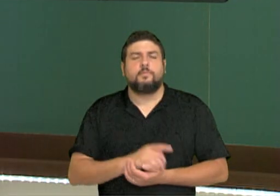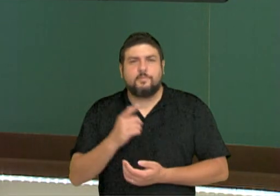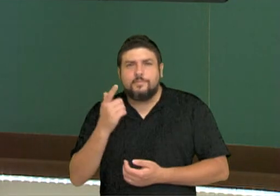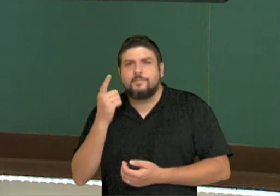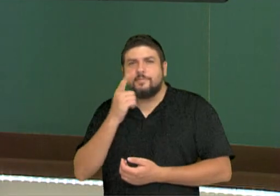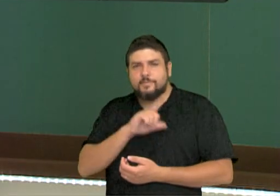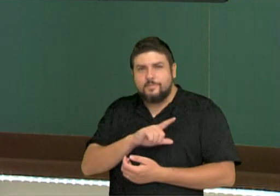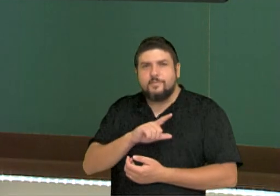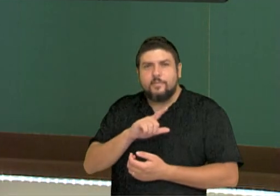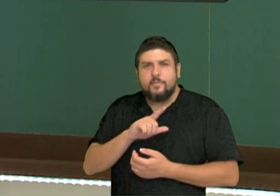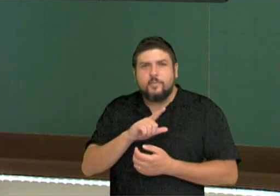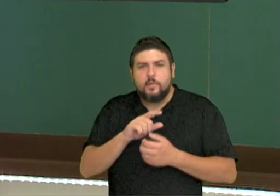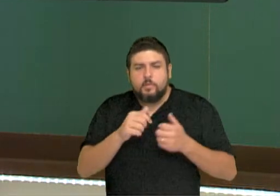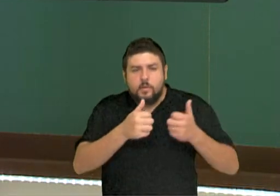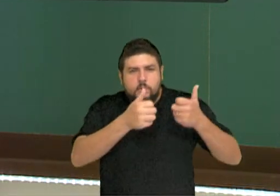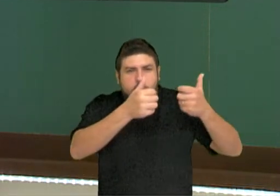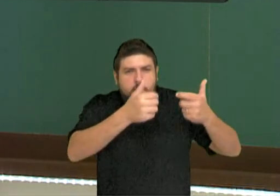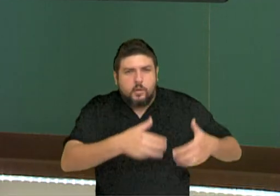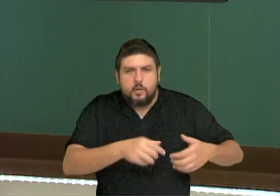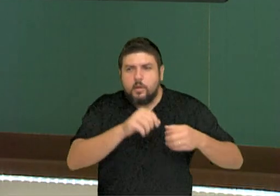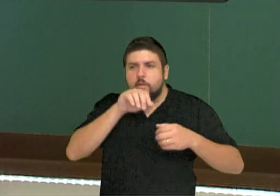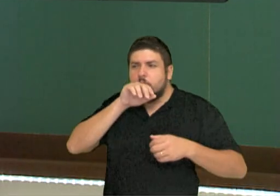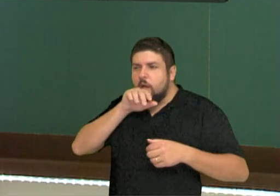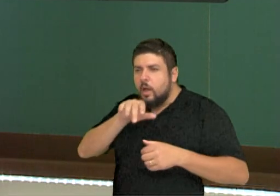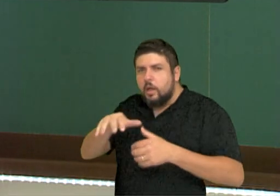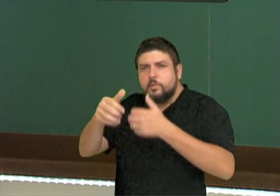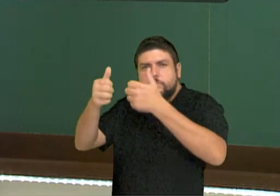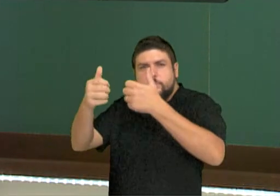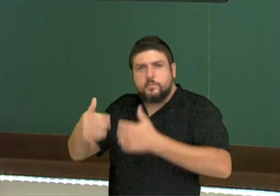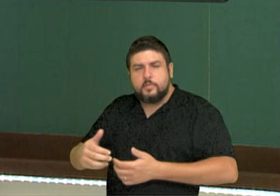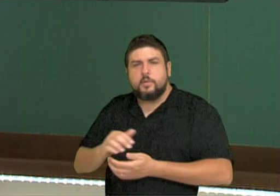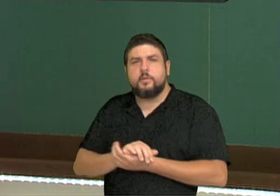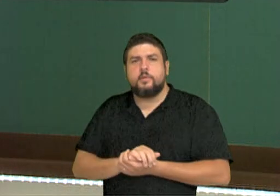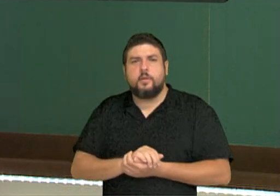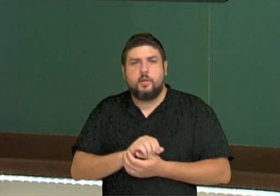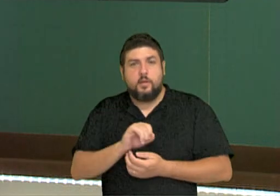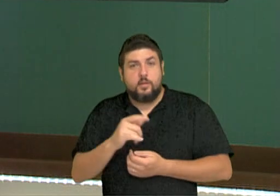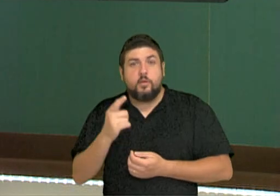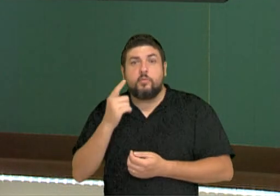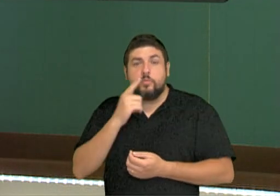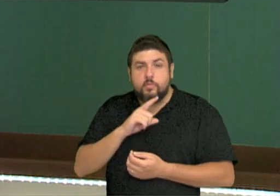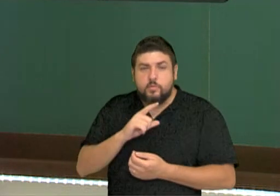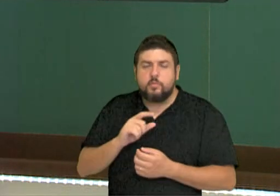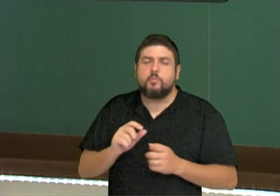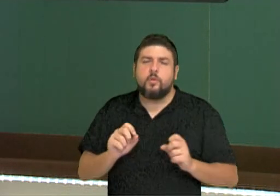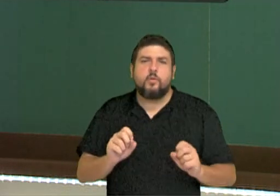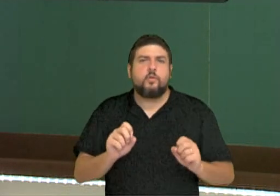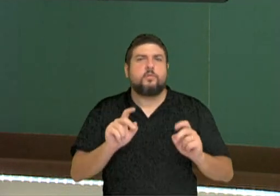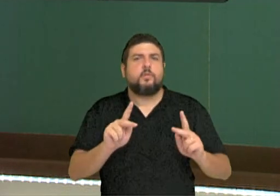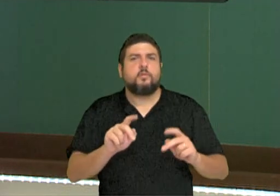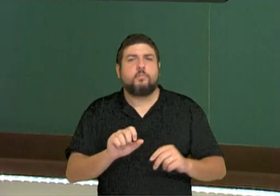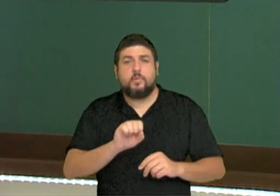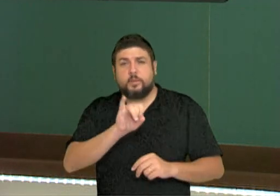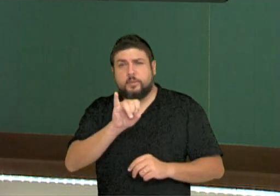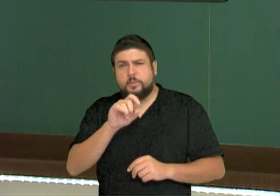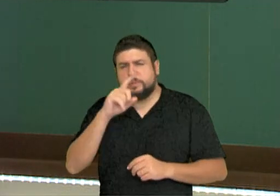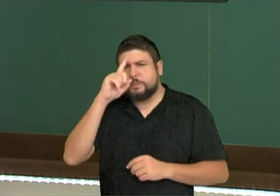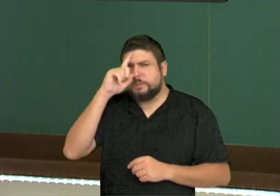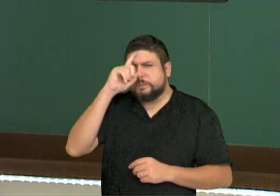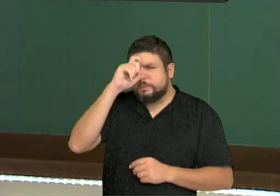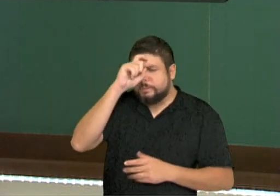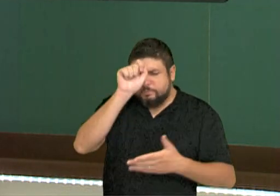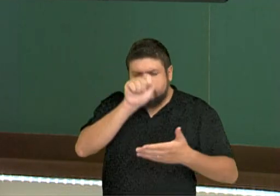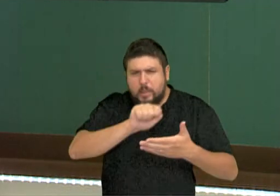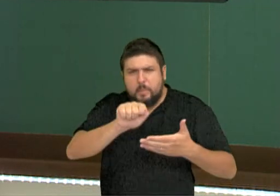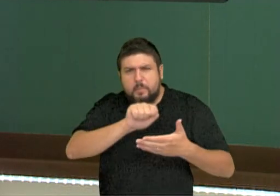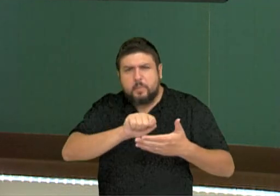Conseguiu diferenciar esses 2 movimentos? Então, se você conseguiu, ótimo. Se você teve alguma dificuldade, presta bem